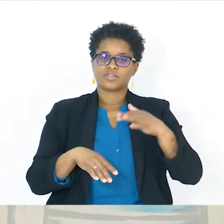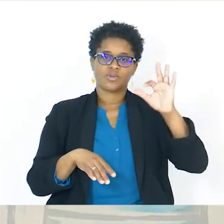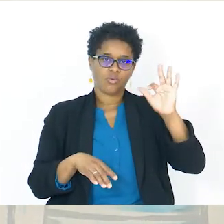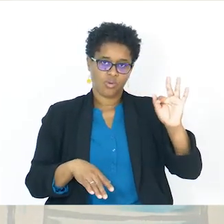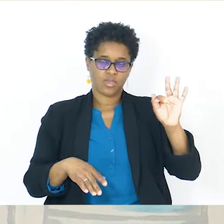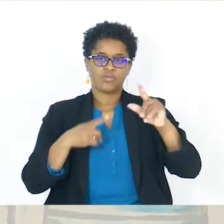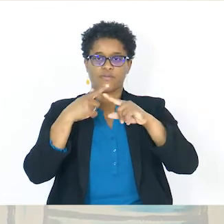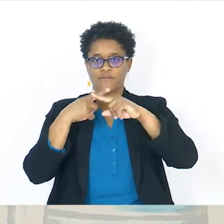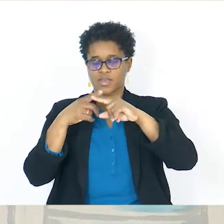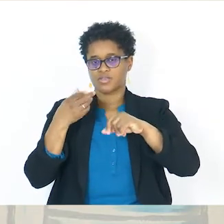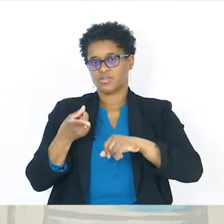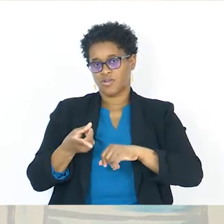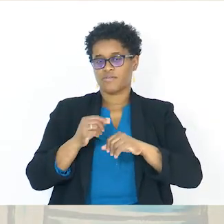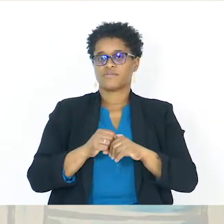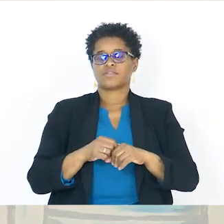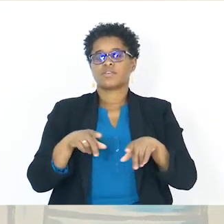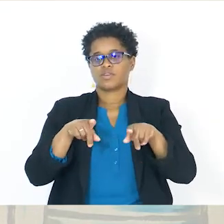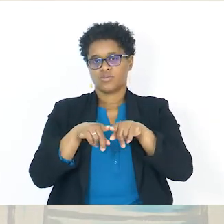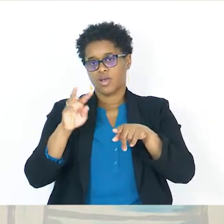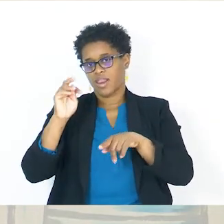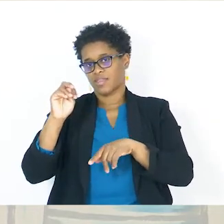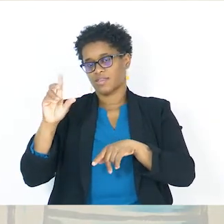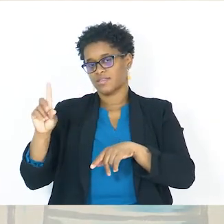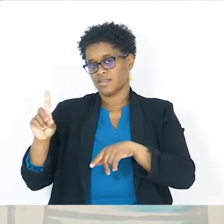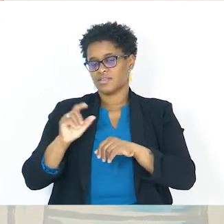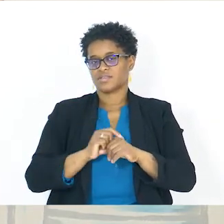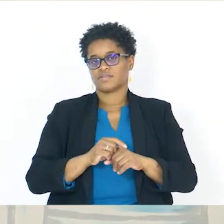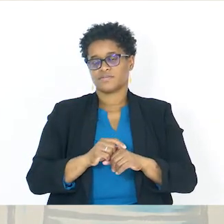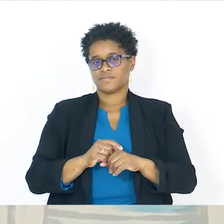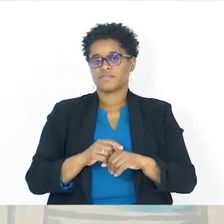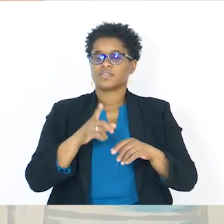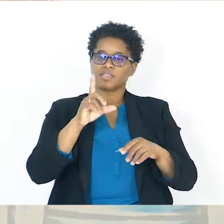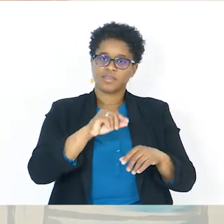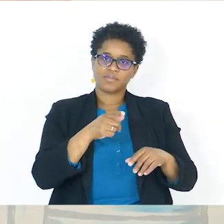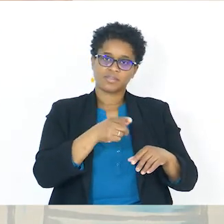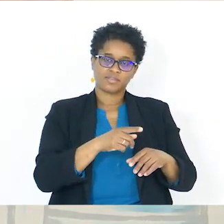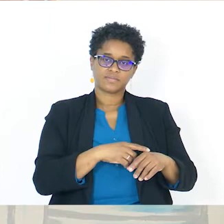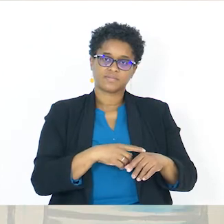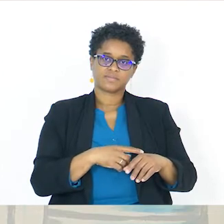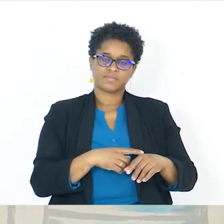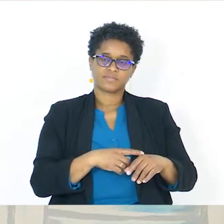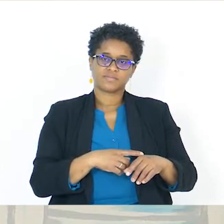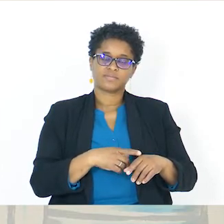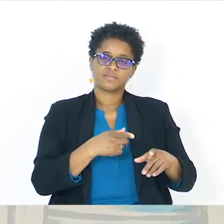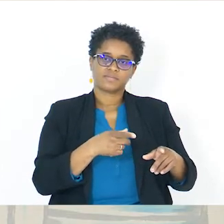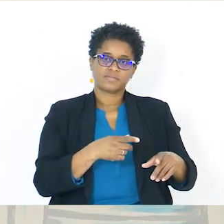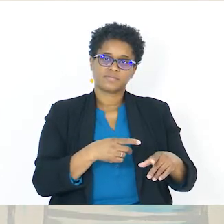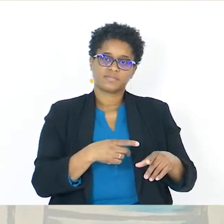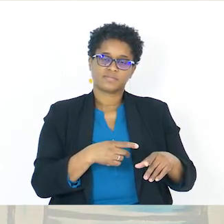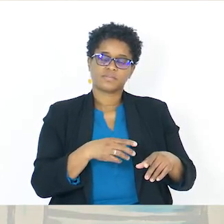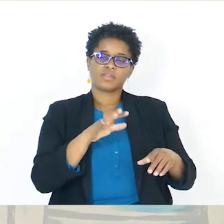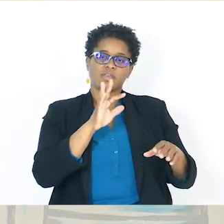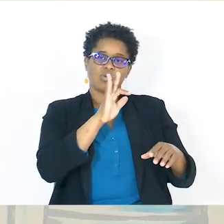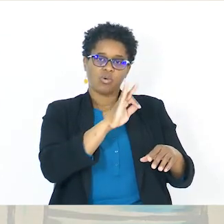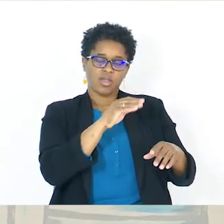fazer 4 vezes 9, que é igual a 36. E nesta linha, vamos calcular